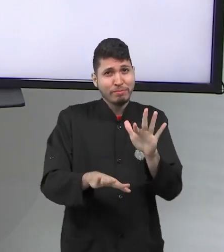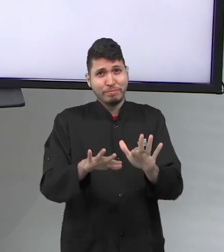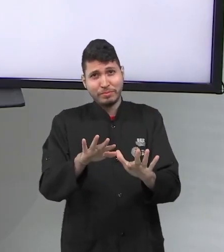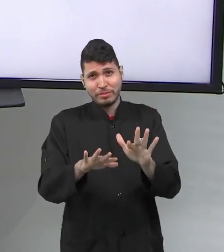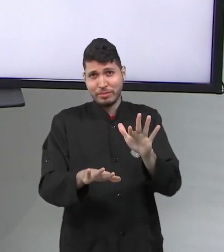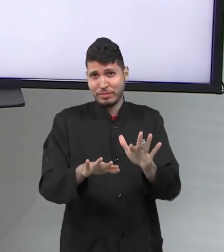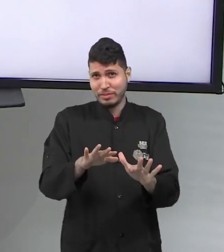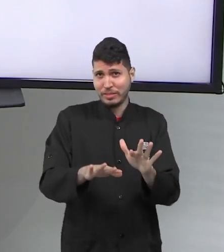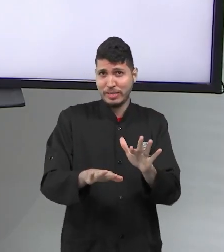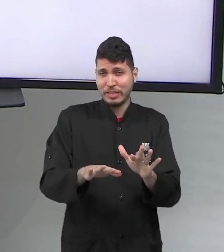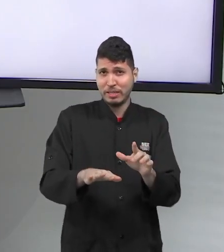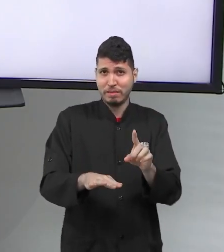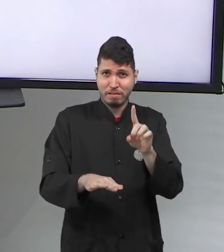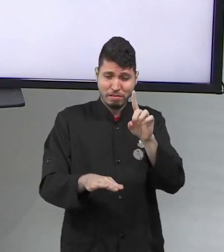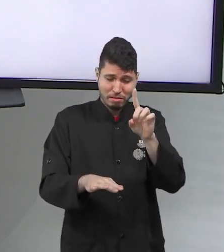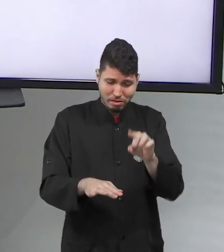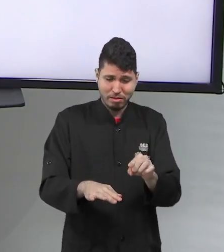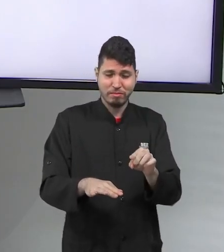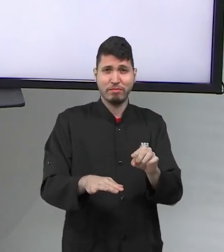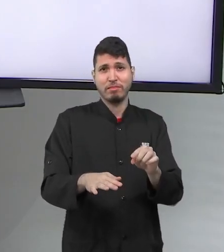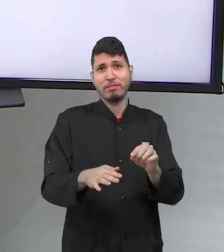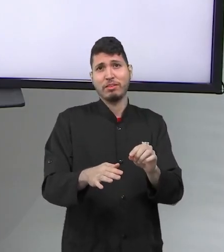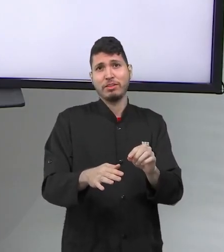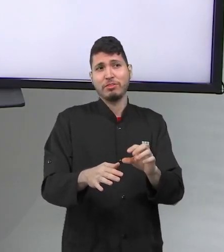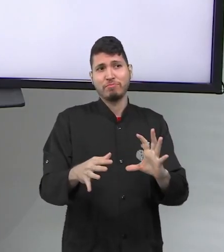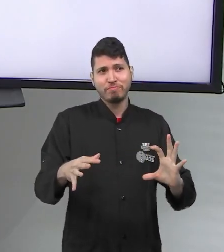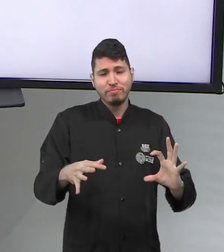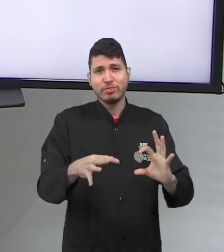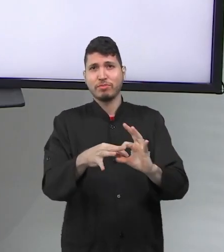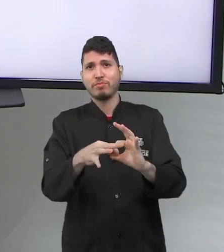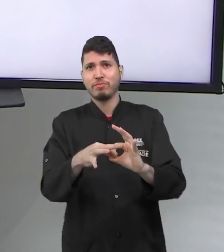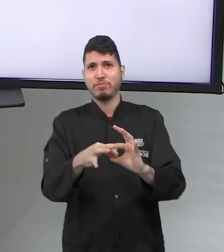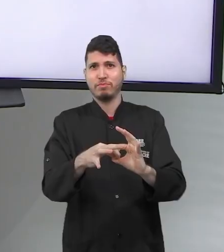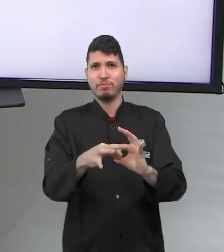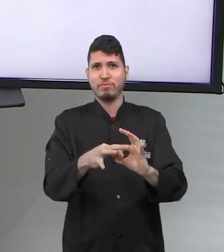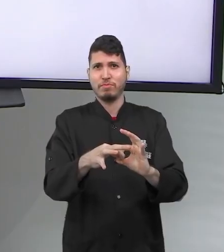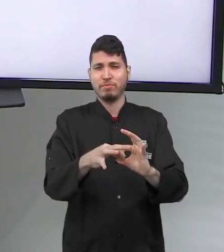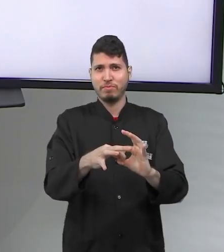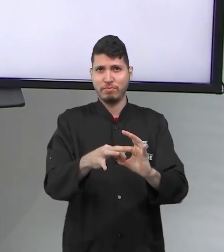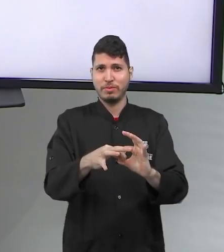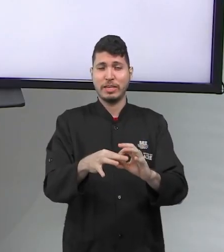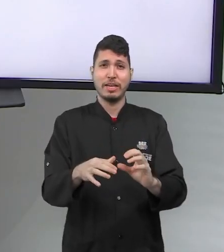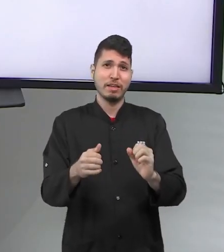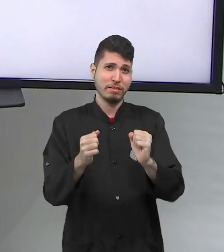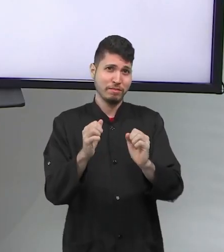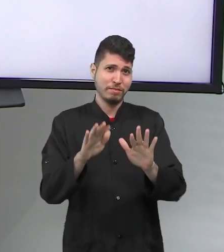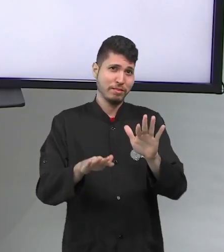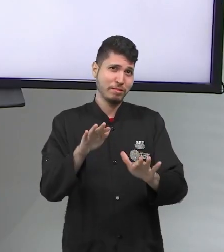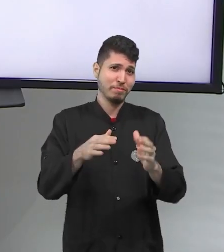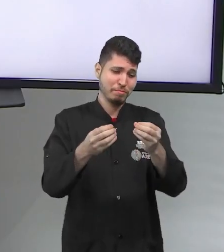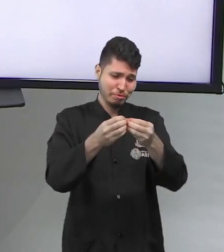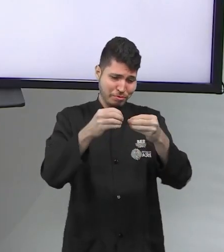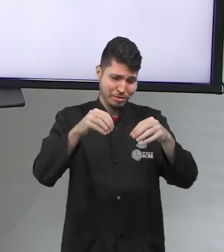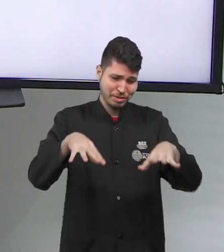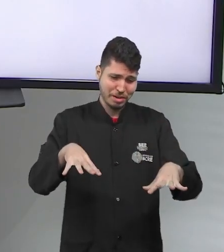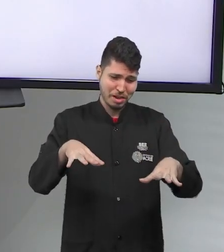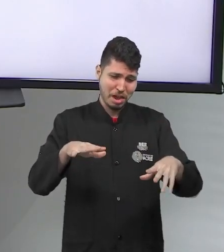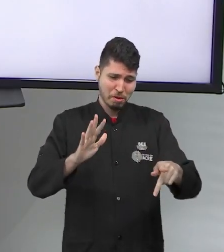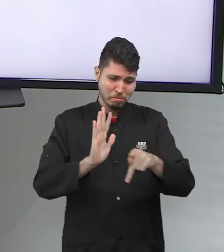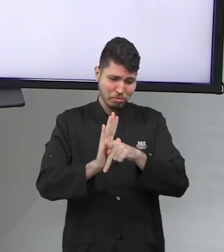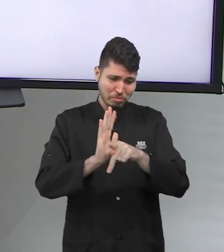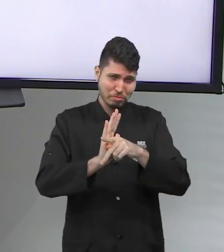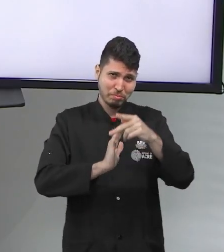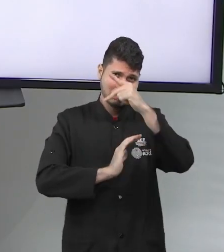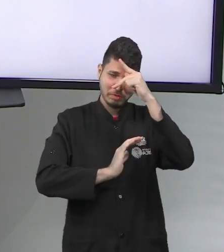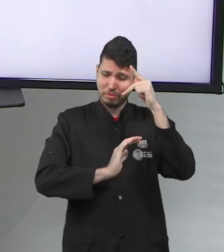sempre isso é possível. Então, mentalmente, isso acaba prejudicando algumas pessoas. O outro